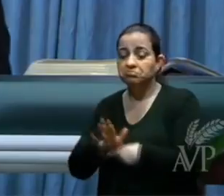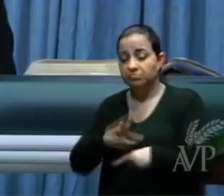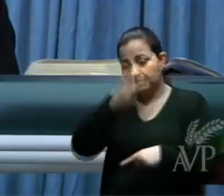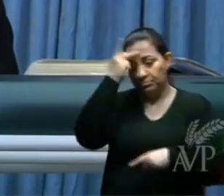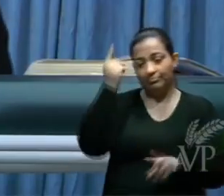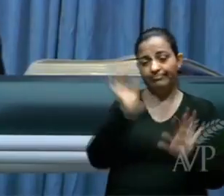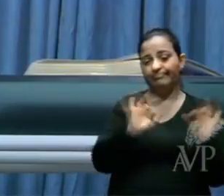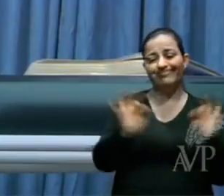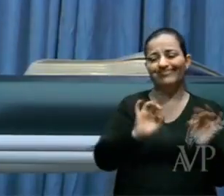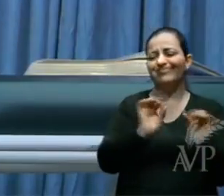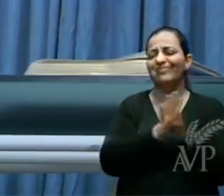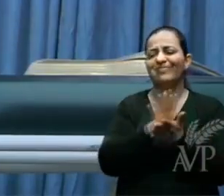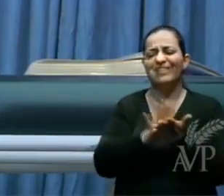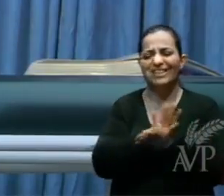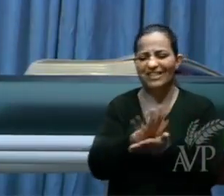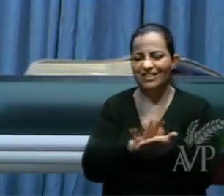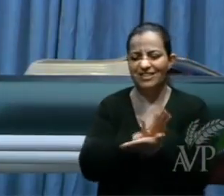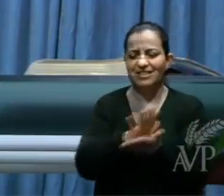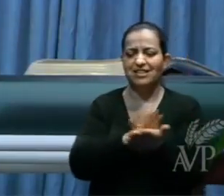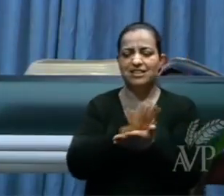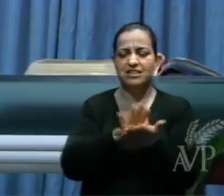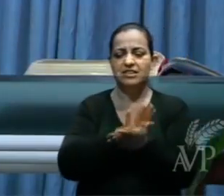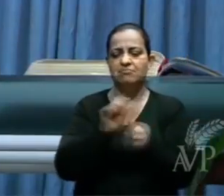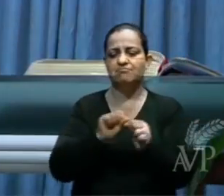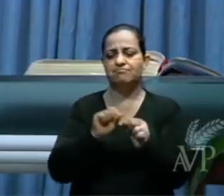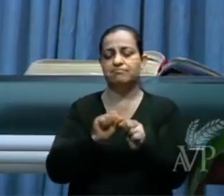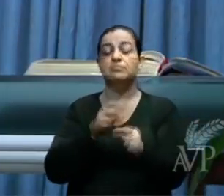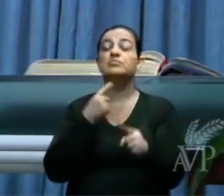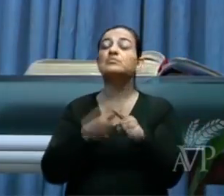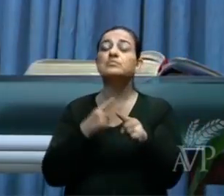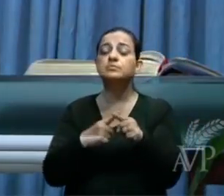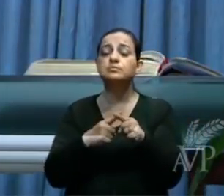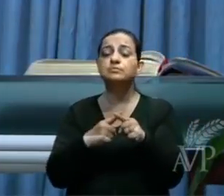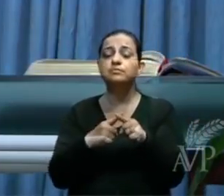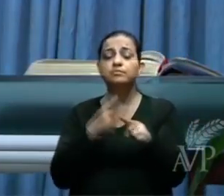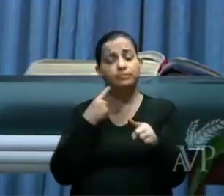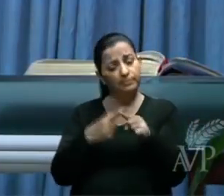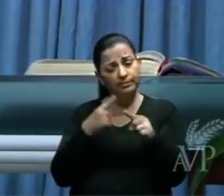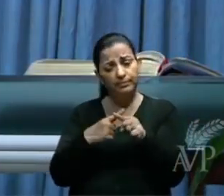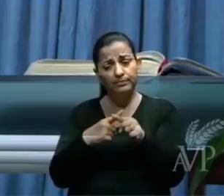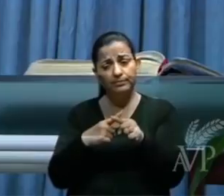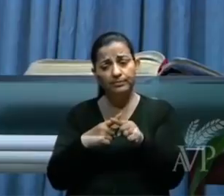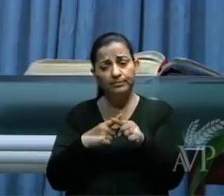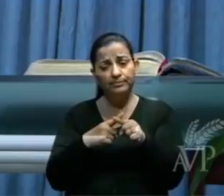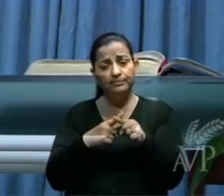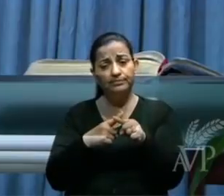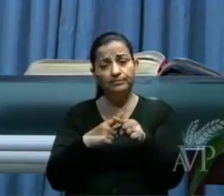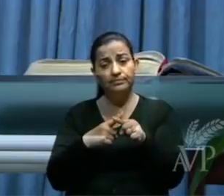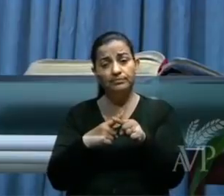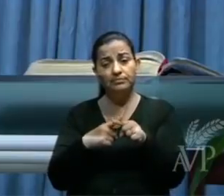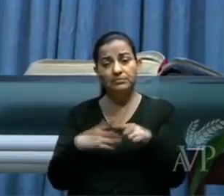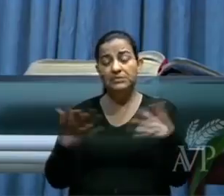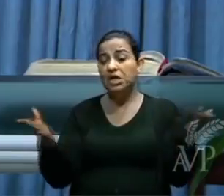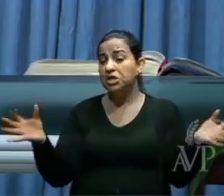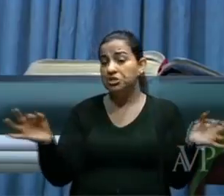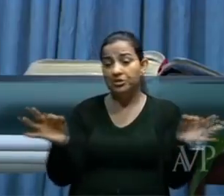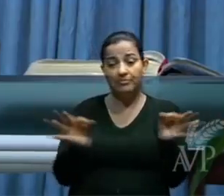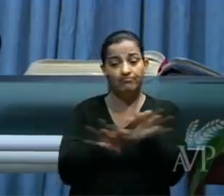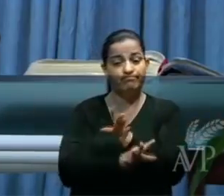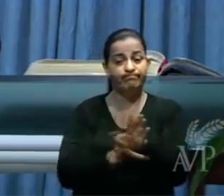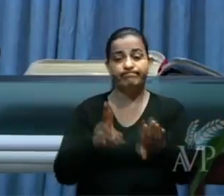mas não faz nada porque a já terminou